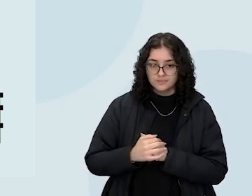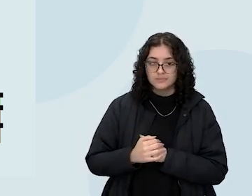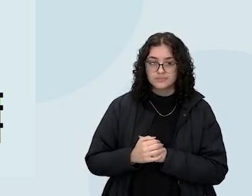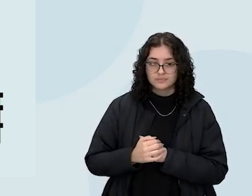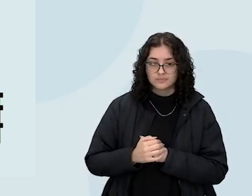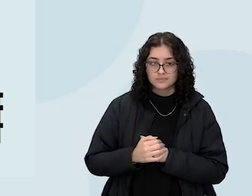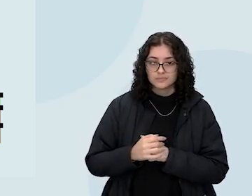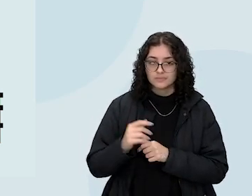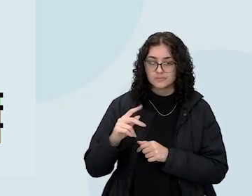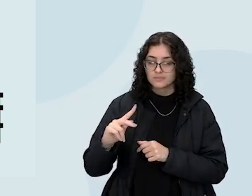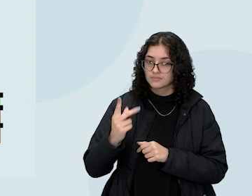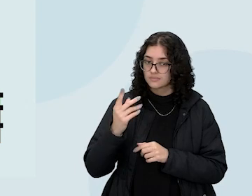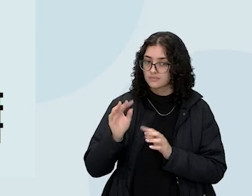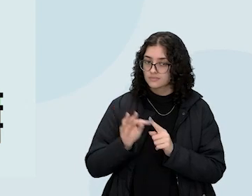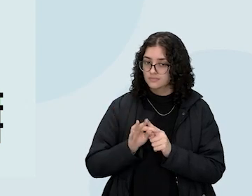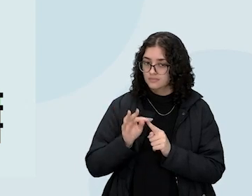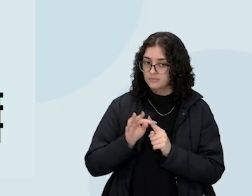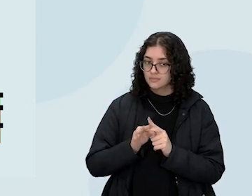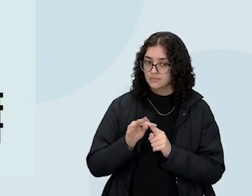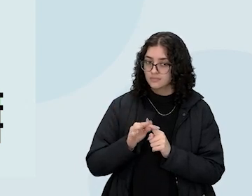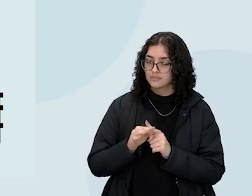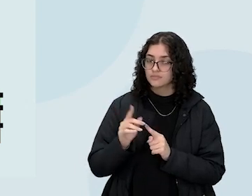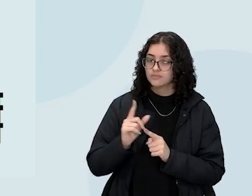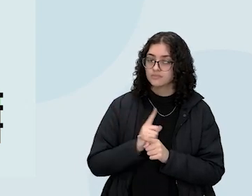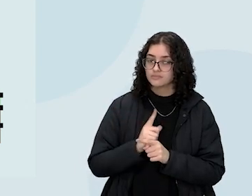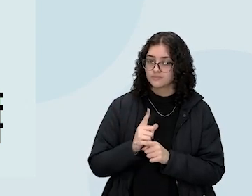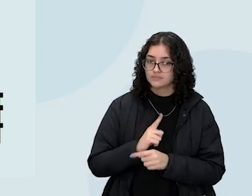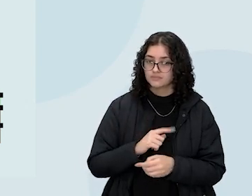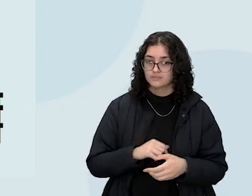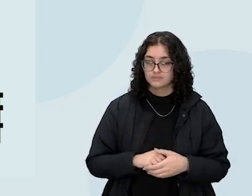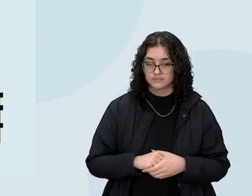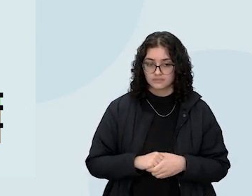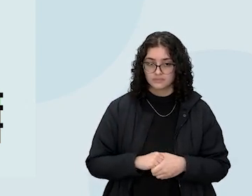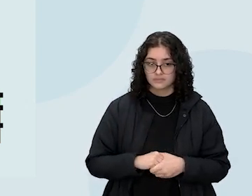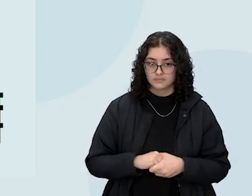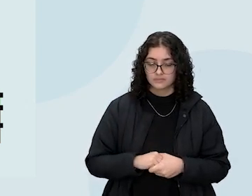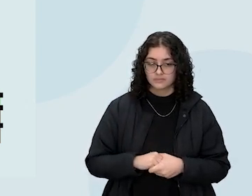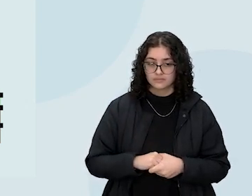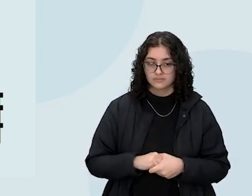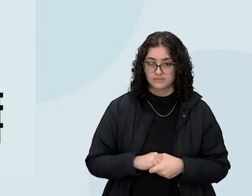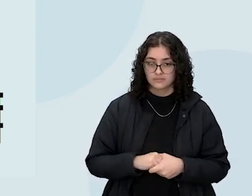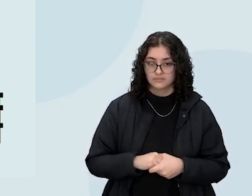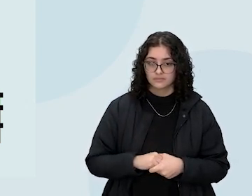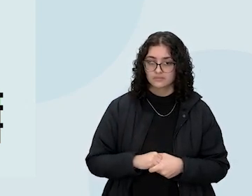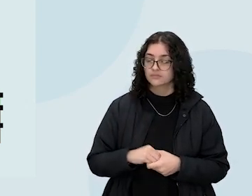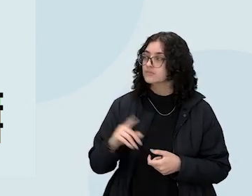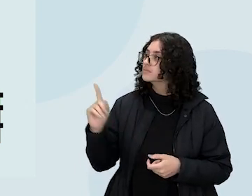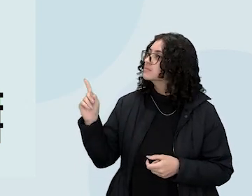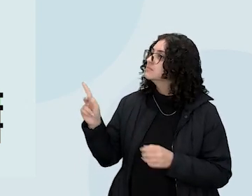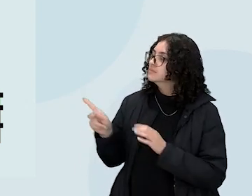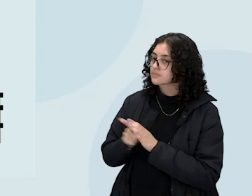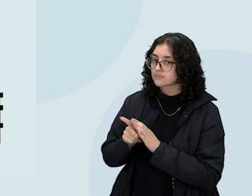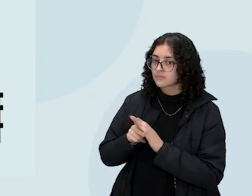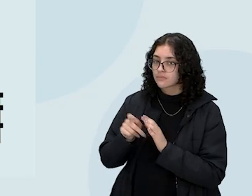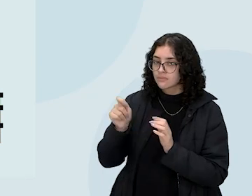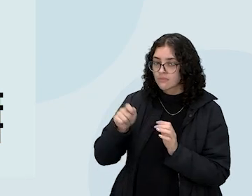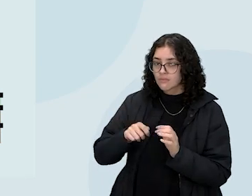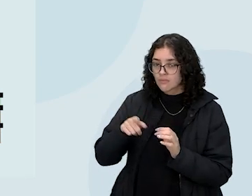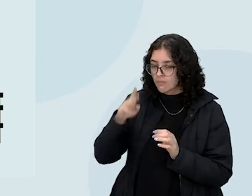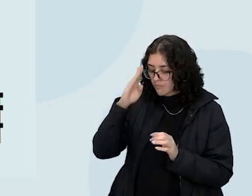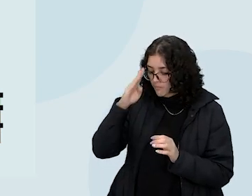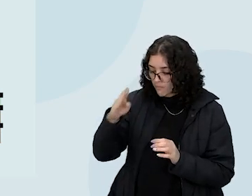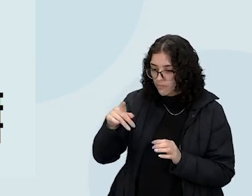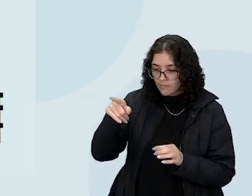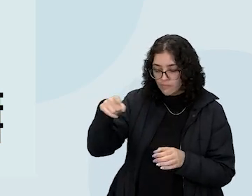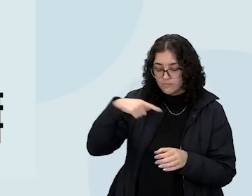medidores de pH, a gente vai ter aí um pHmetro de solo que você pode colocar diretamente